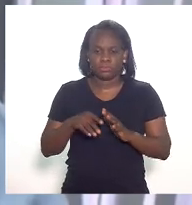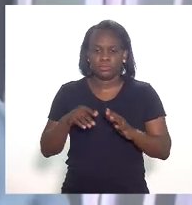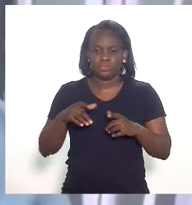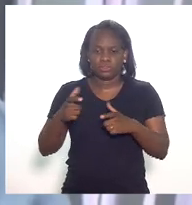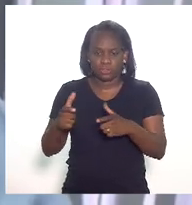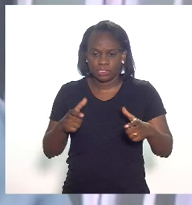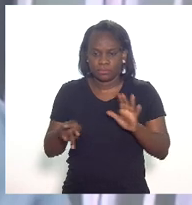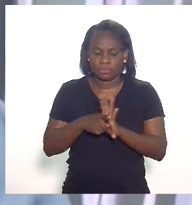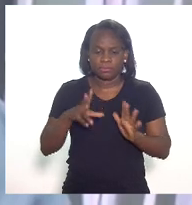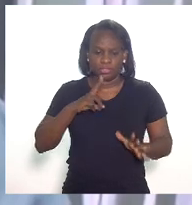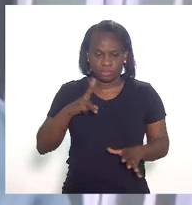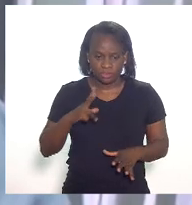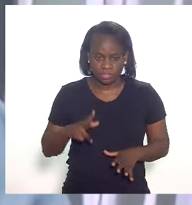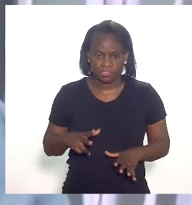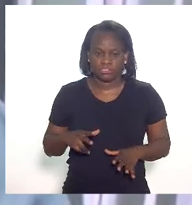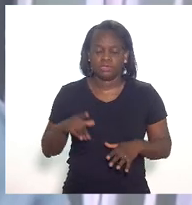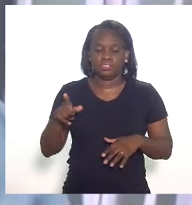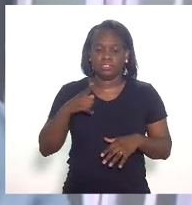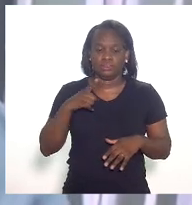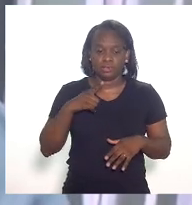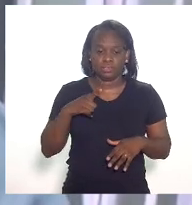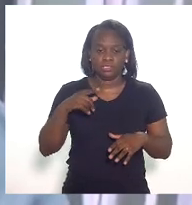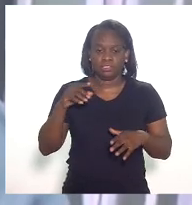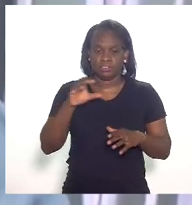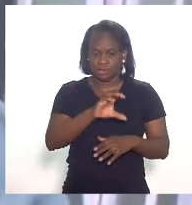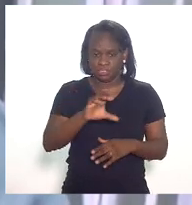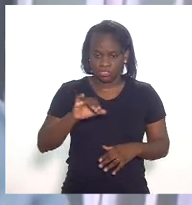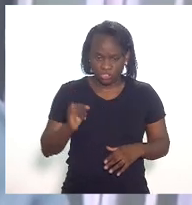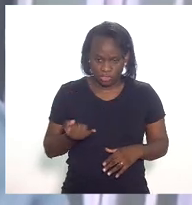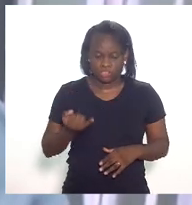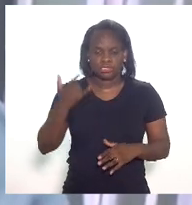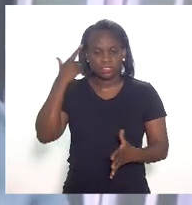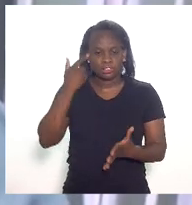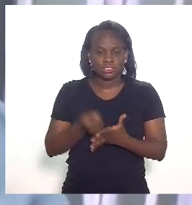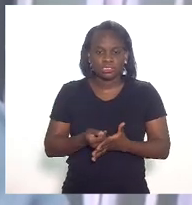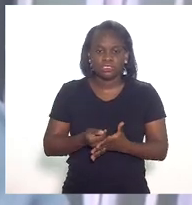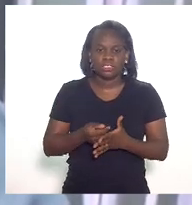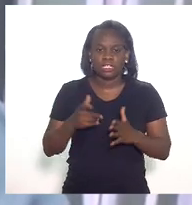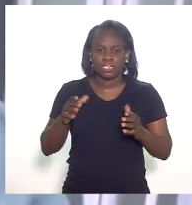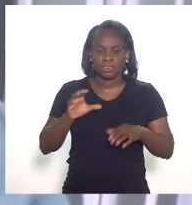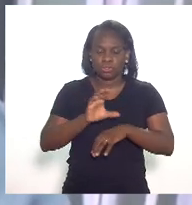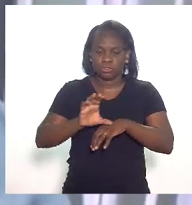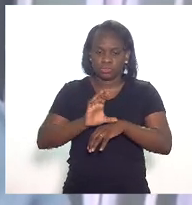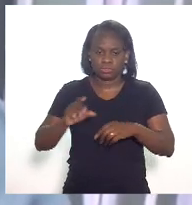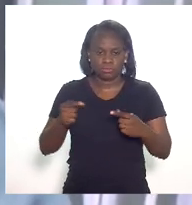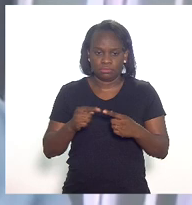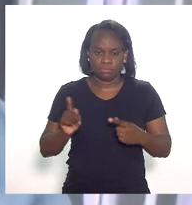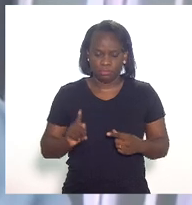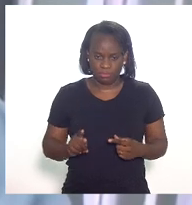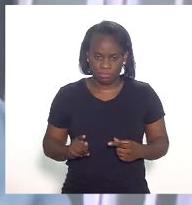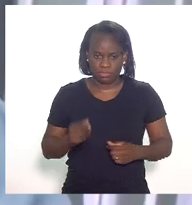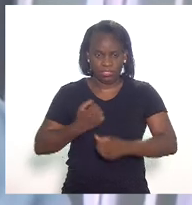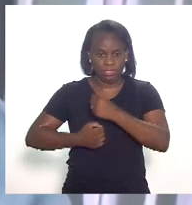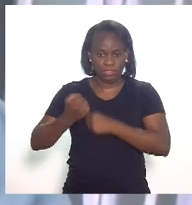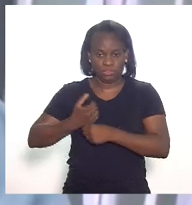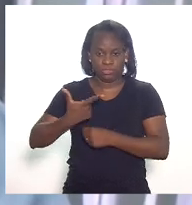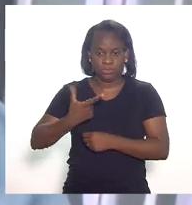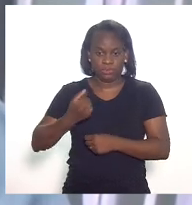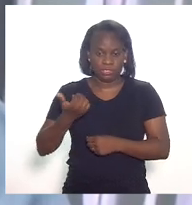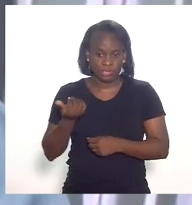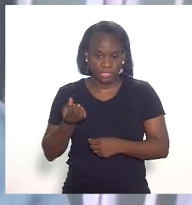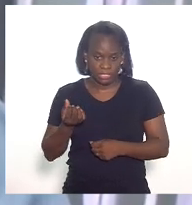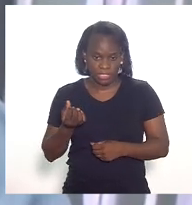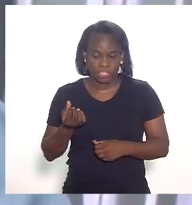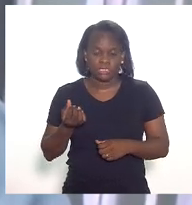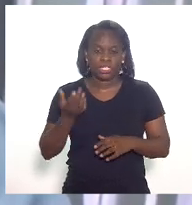particulares, ele recebeu na CCJ um parecer pela inconstitucionalidade em 2016. Salvo